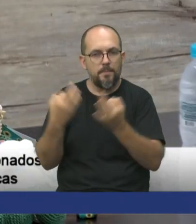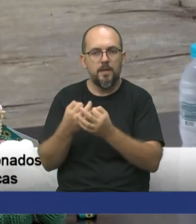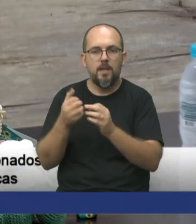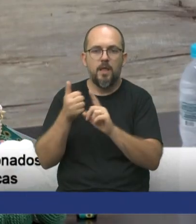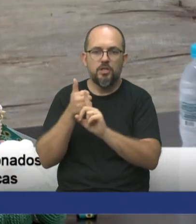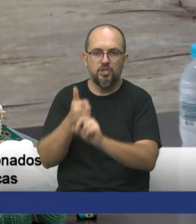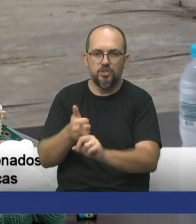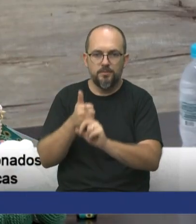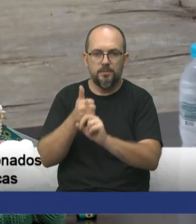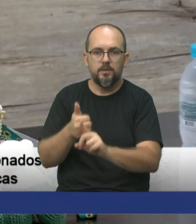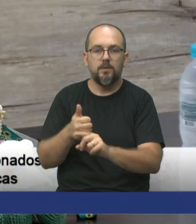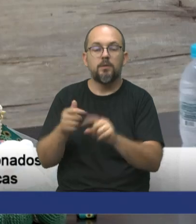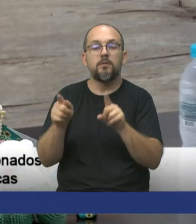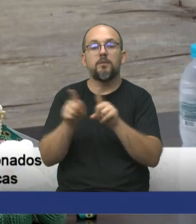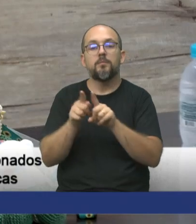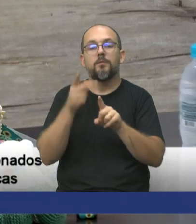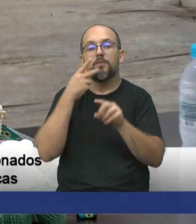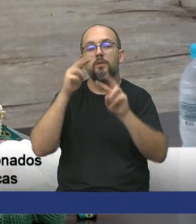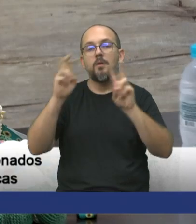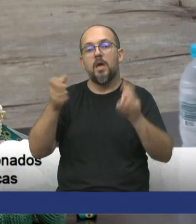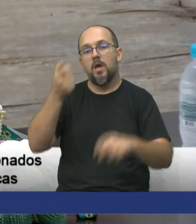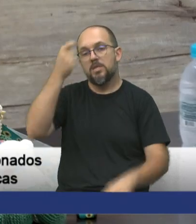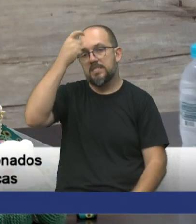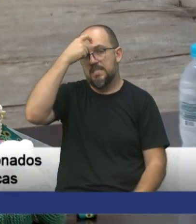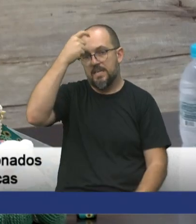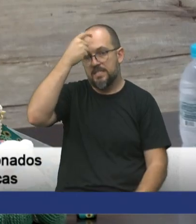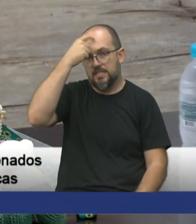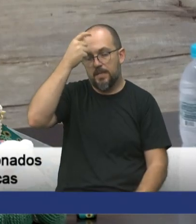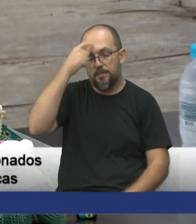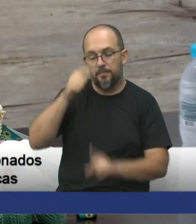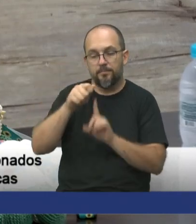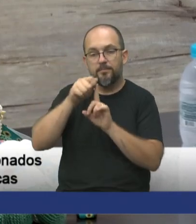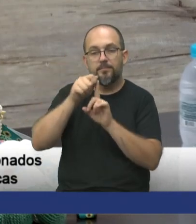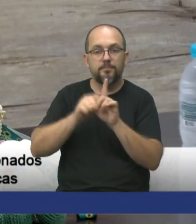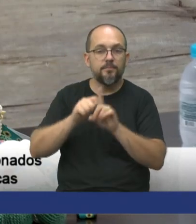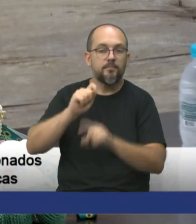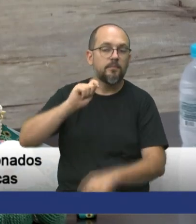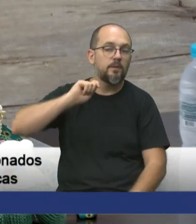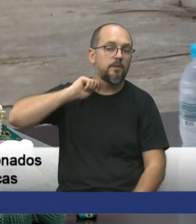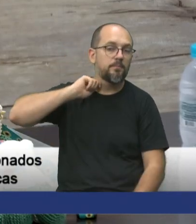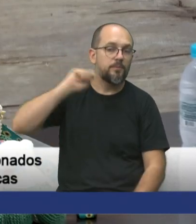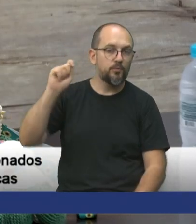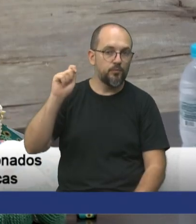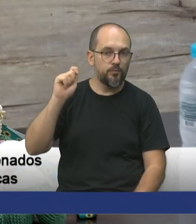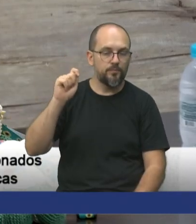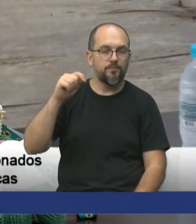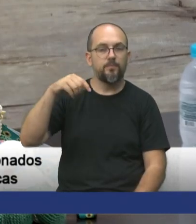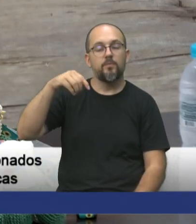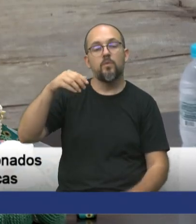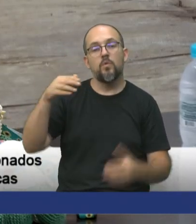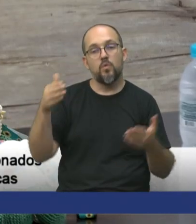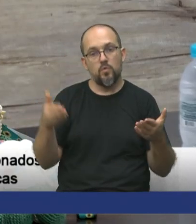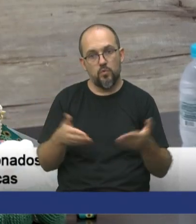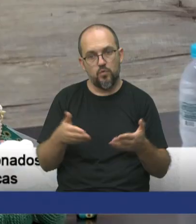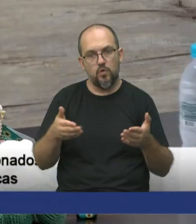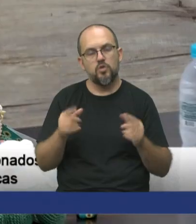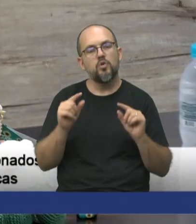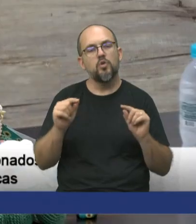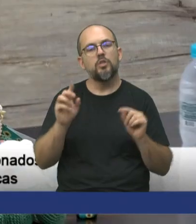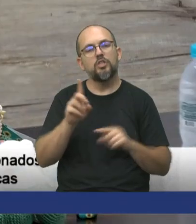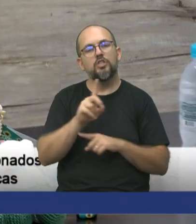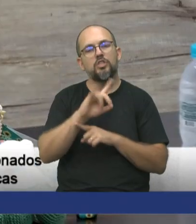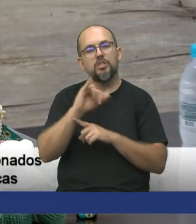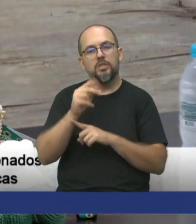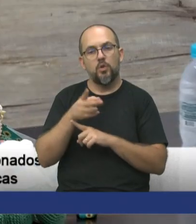vamos falar sobre a conscientização, o mês de abril, né? Hoje nós celebramos no